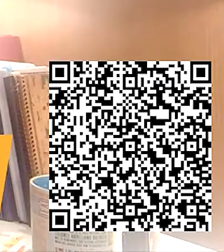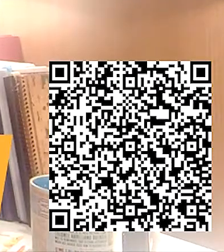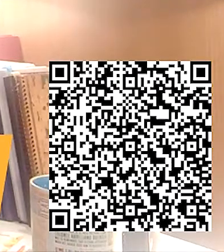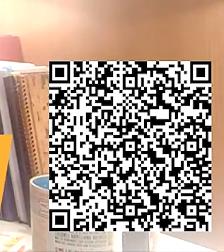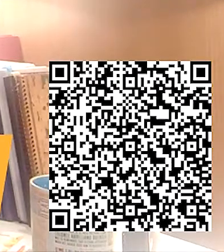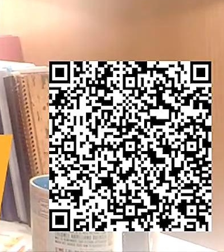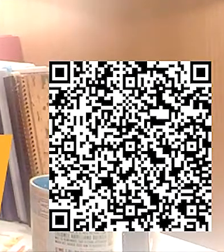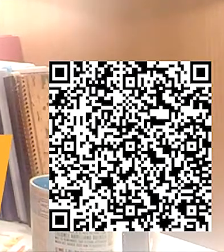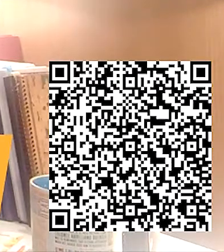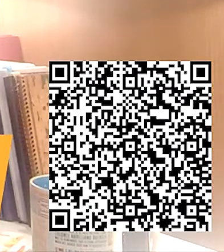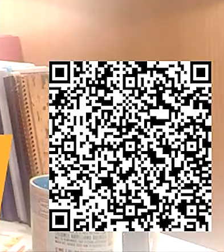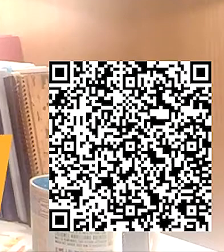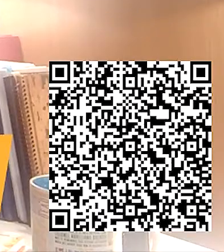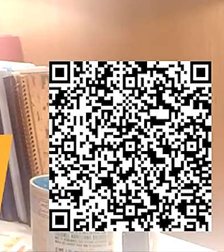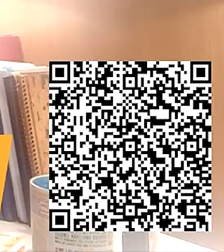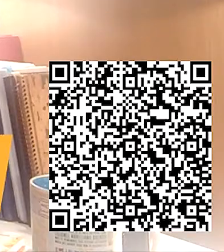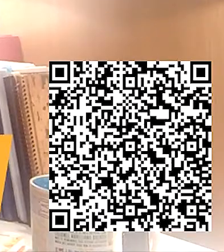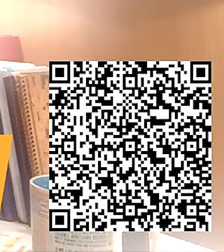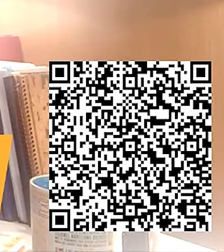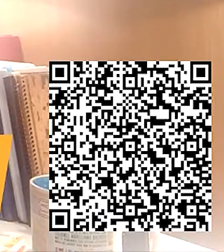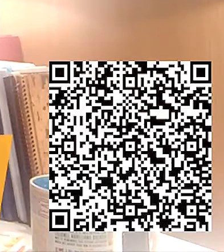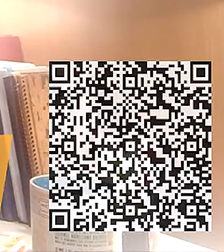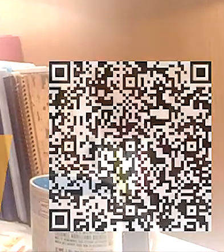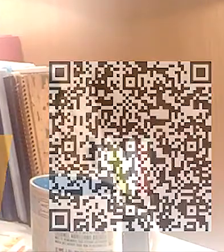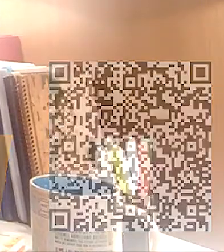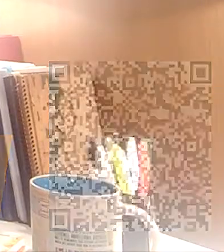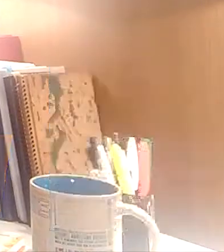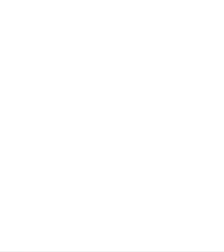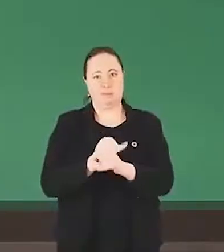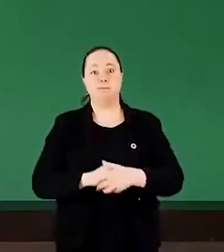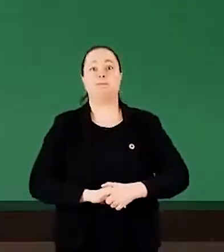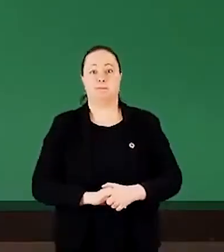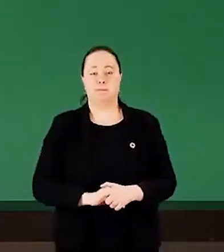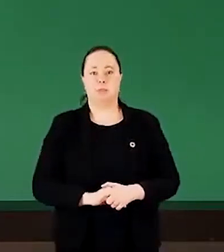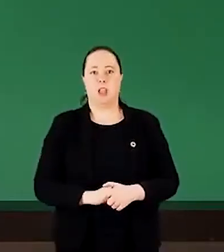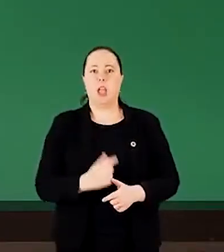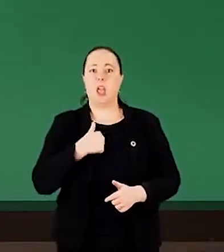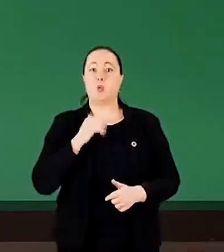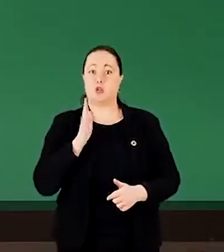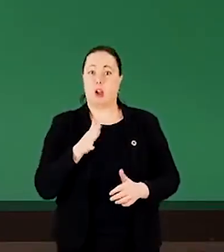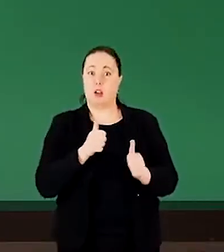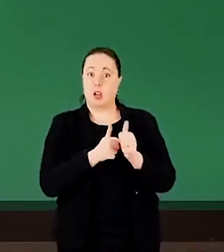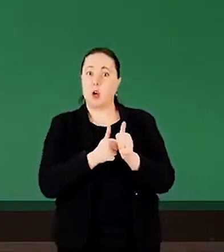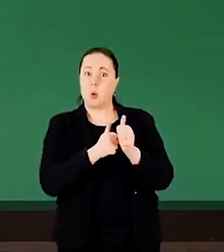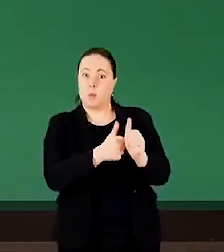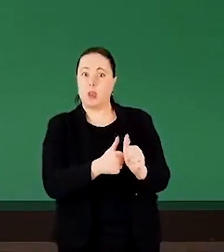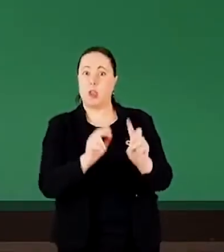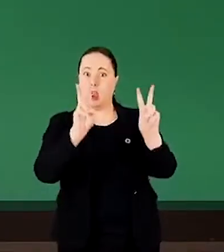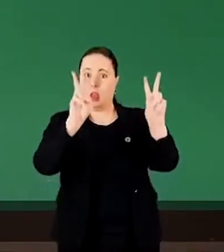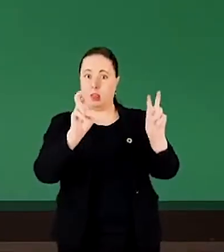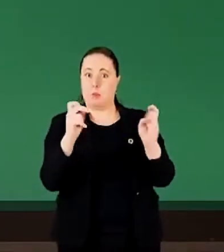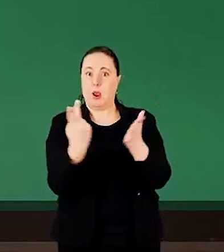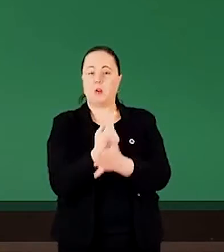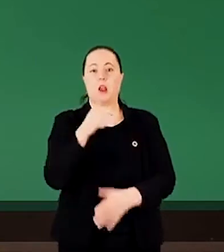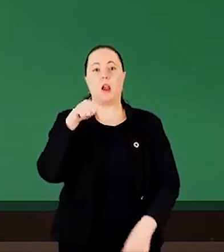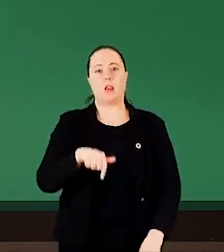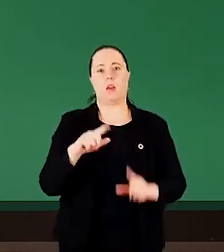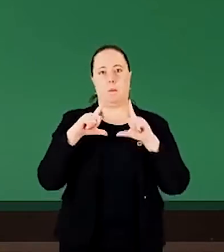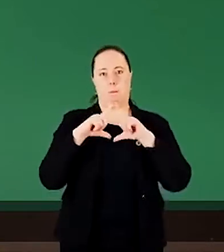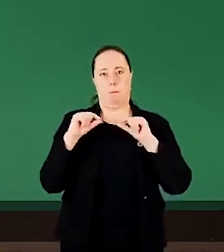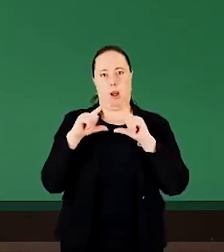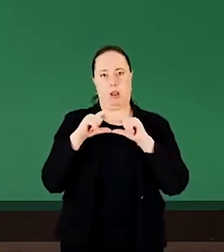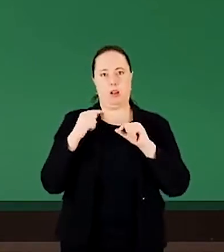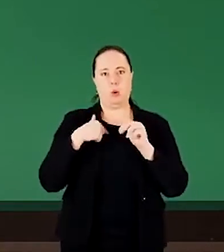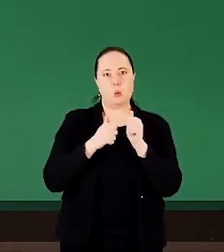idade trancados no quarto, navegando livremente na internet. Acompanhei mais de perto um desses casos que aconteceu